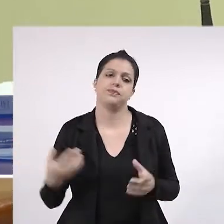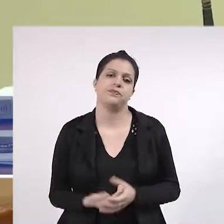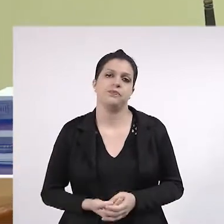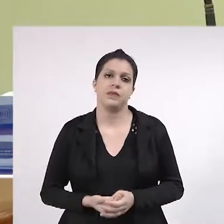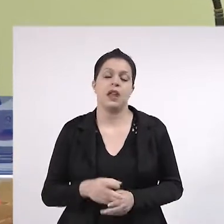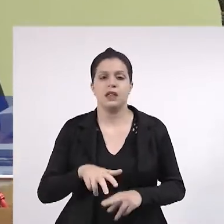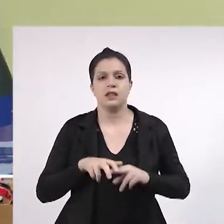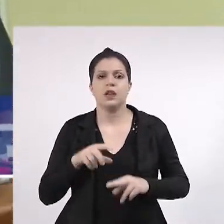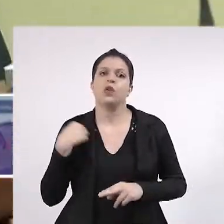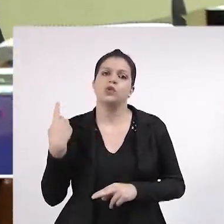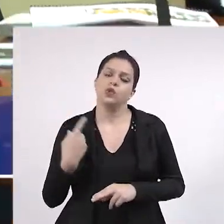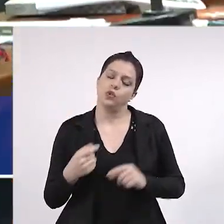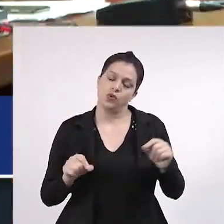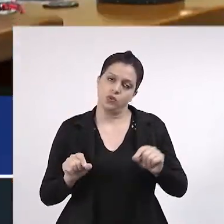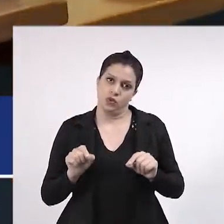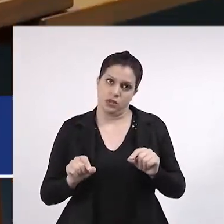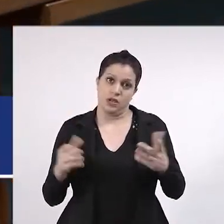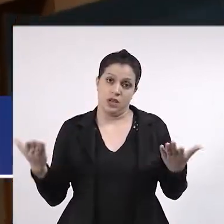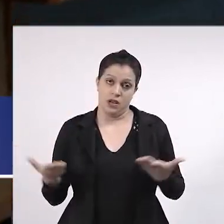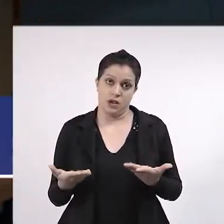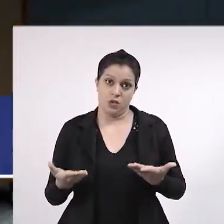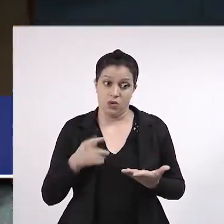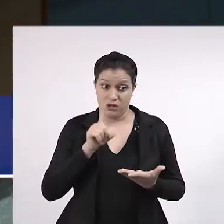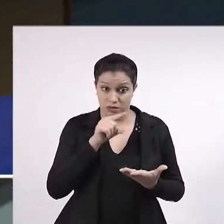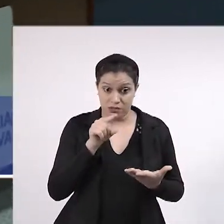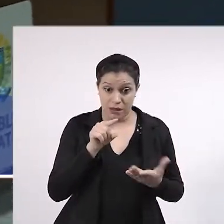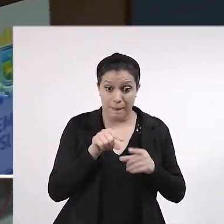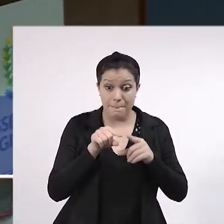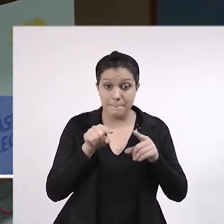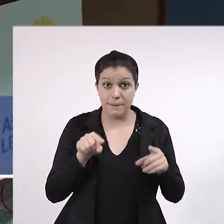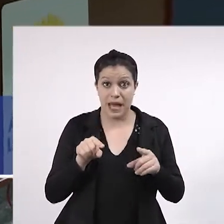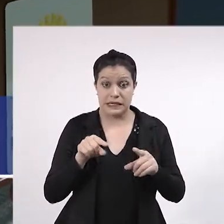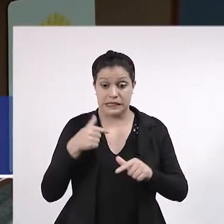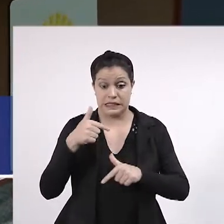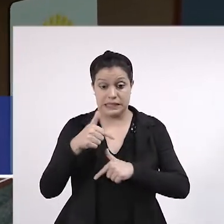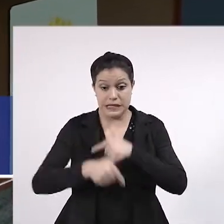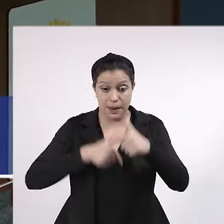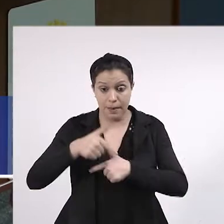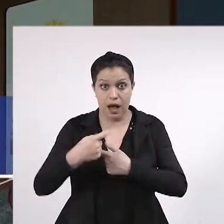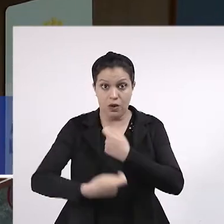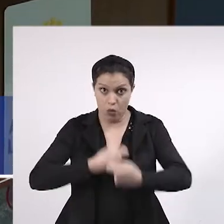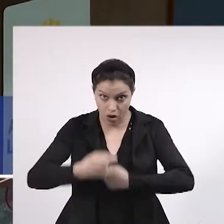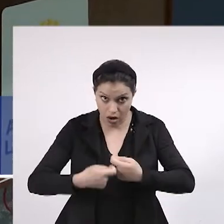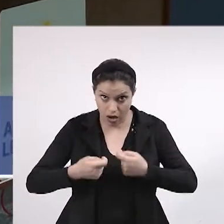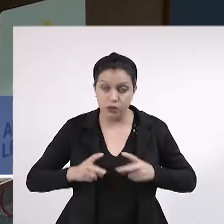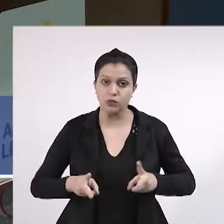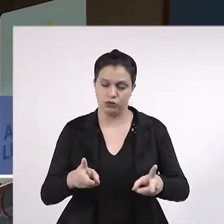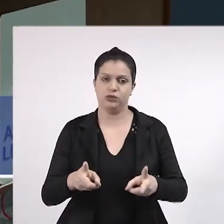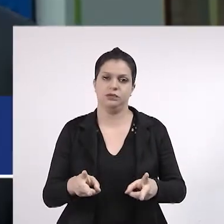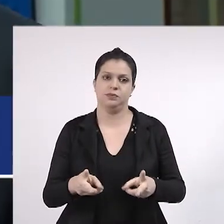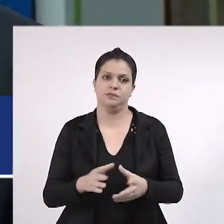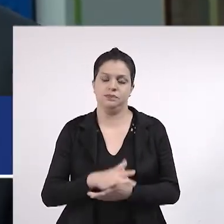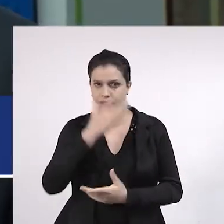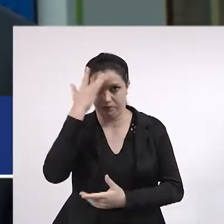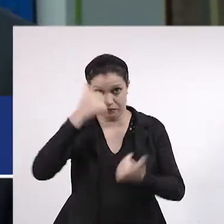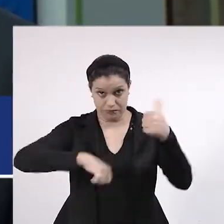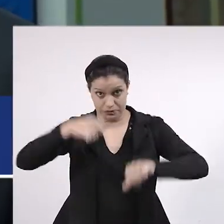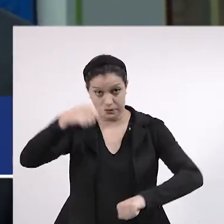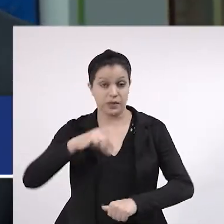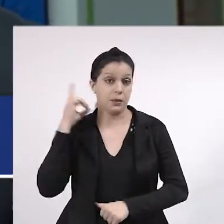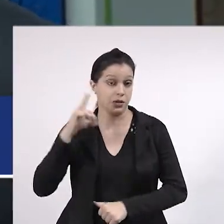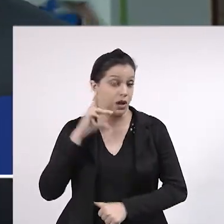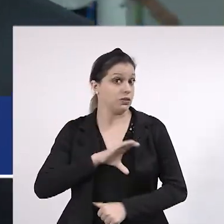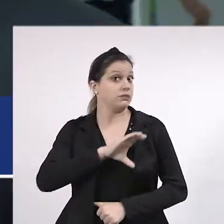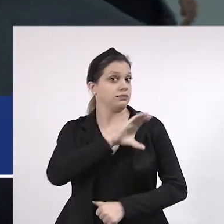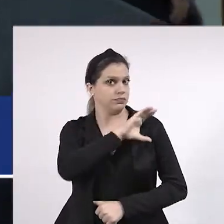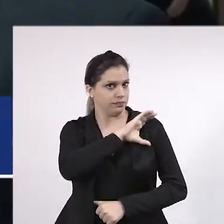vamos estar com os nossos prazos suspensos, mas o trabalho administrativo continua. O